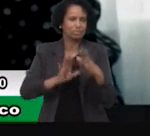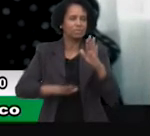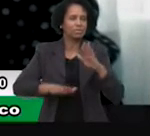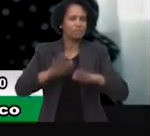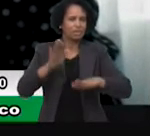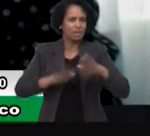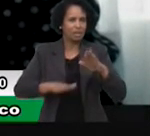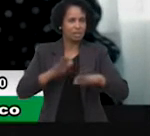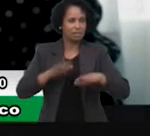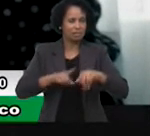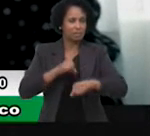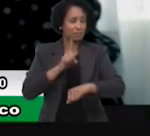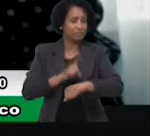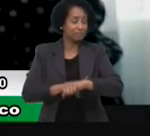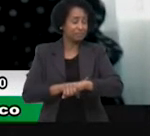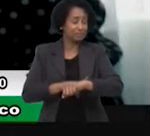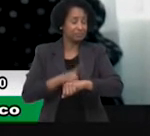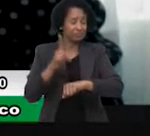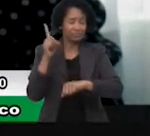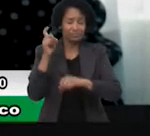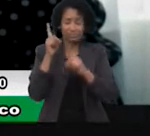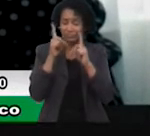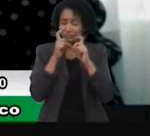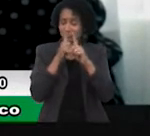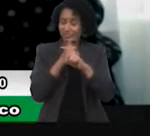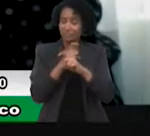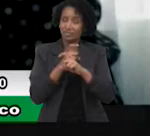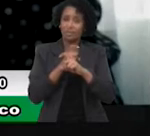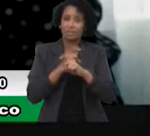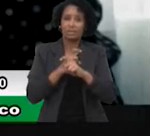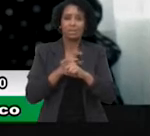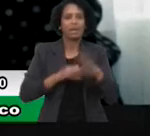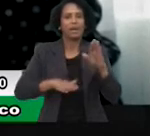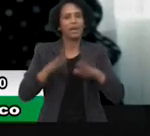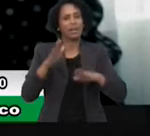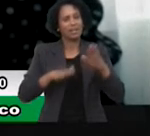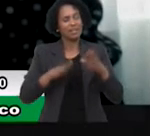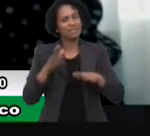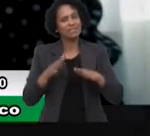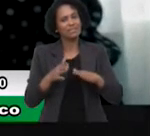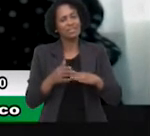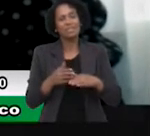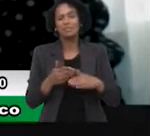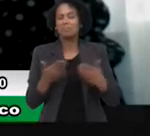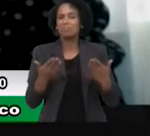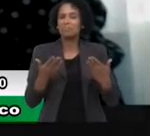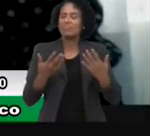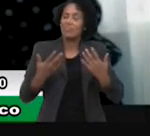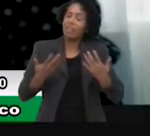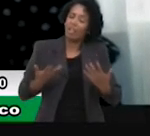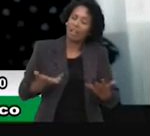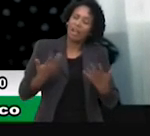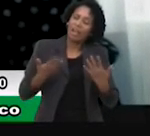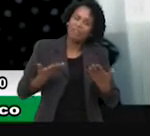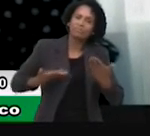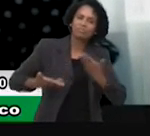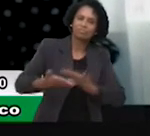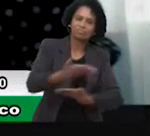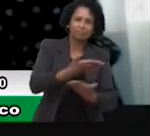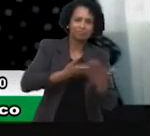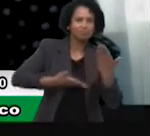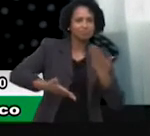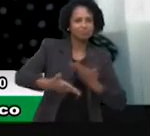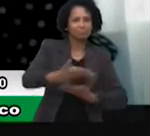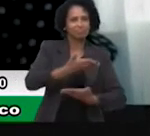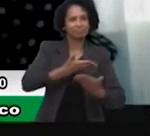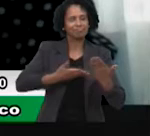difíceis e nos momentos não tão difíceis. Então, o meu abraço fraterno a vocês,